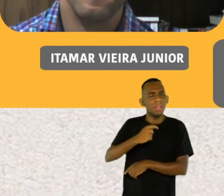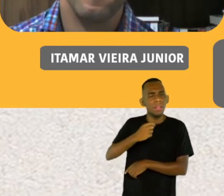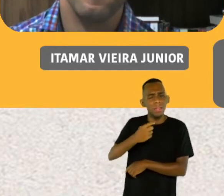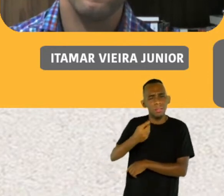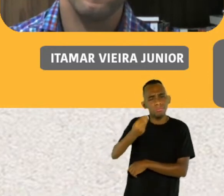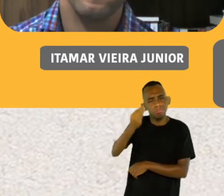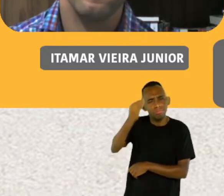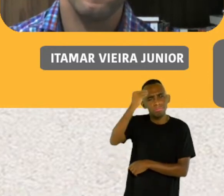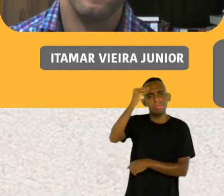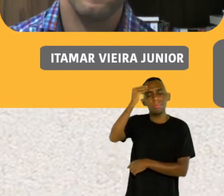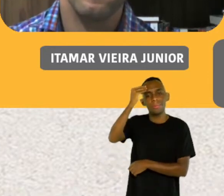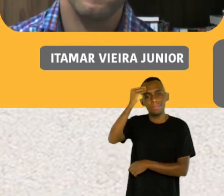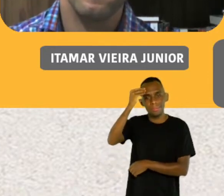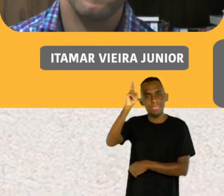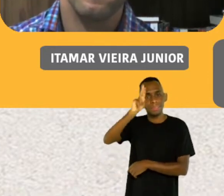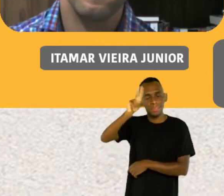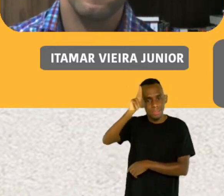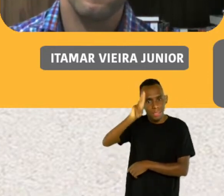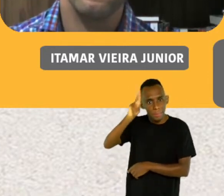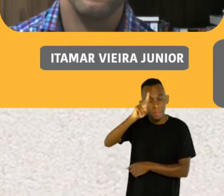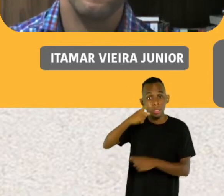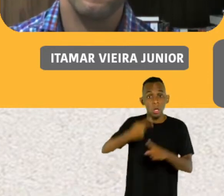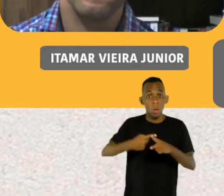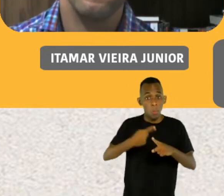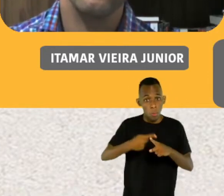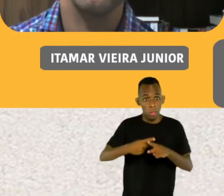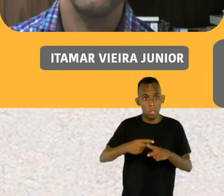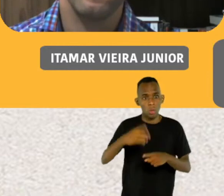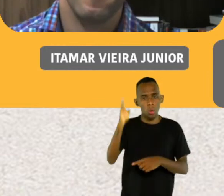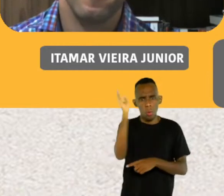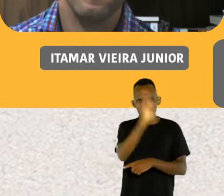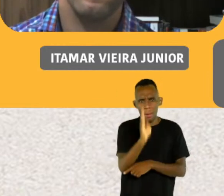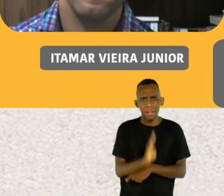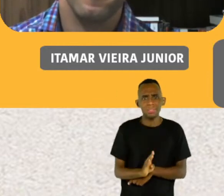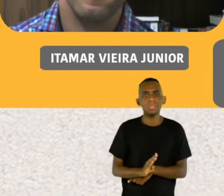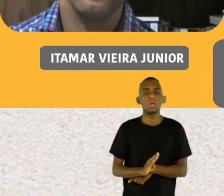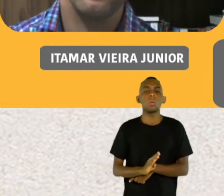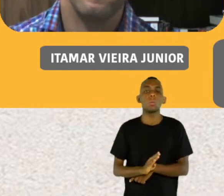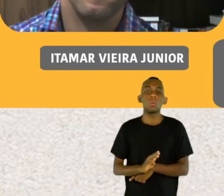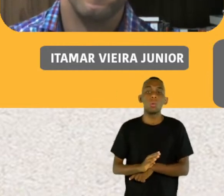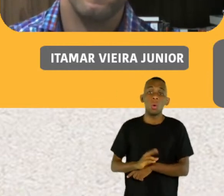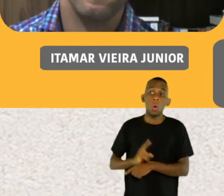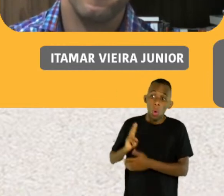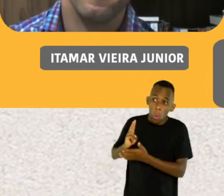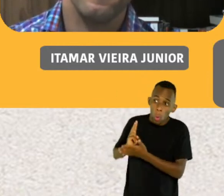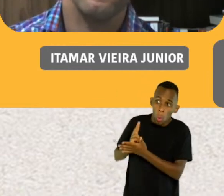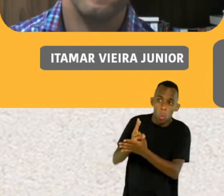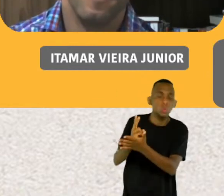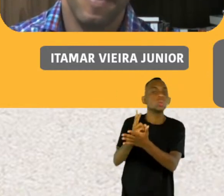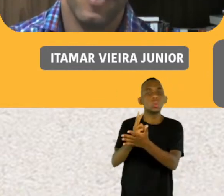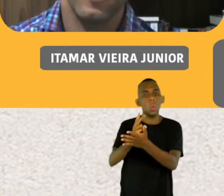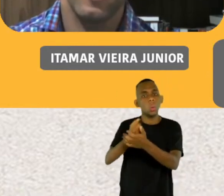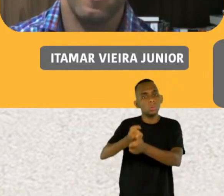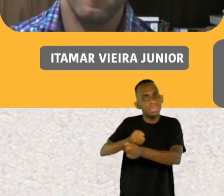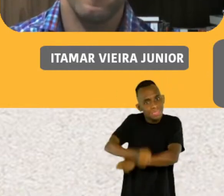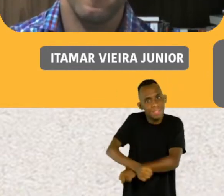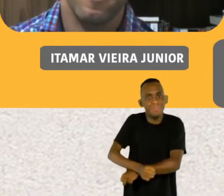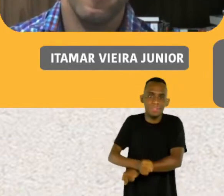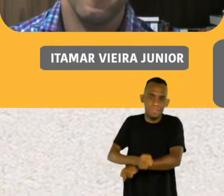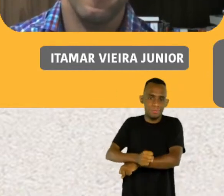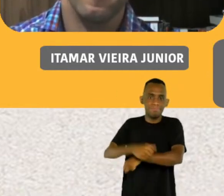agro, porque o Brasil foi rural durante muito mais tempo do que a Argentina e Chile, por exemplo. Então, ele